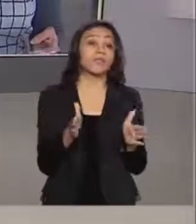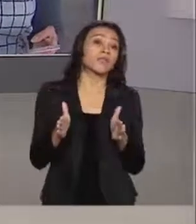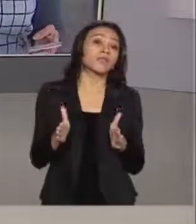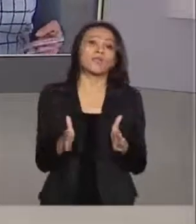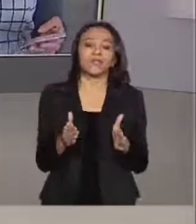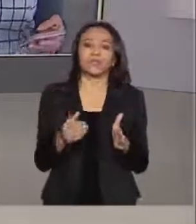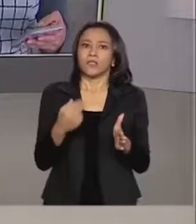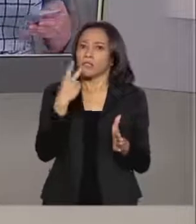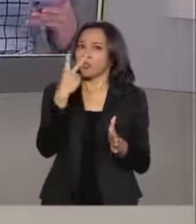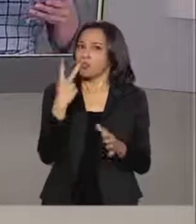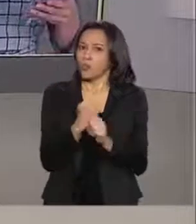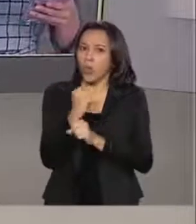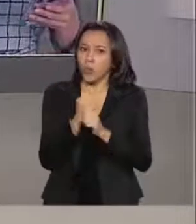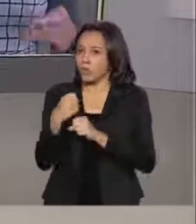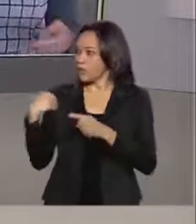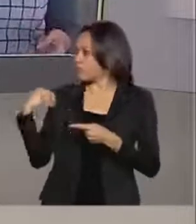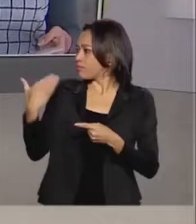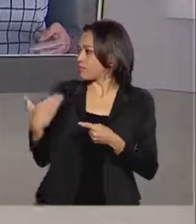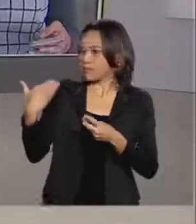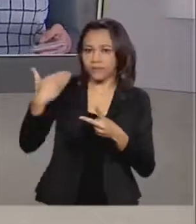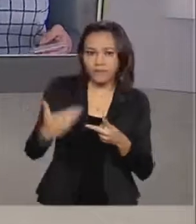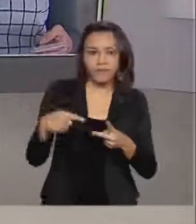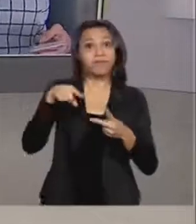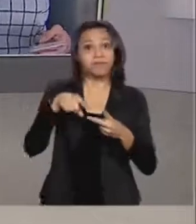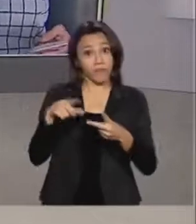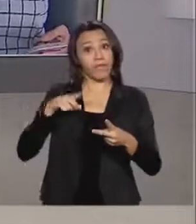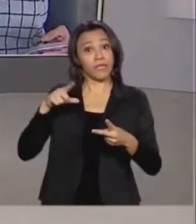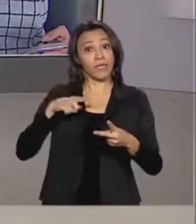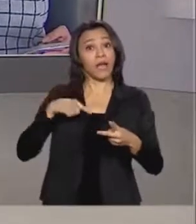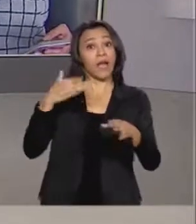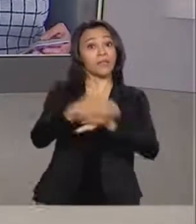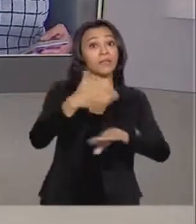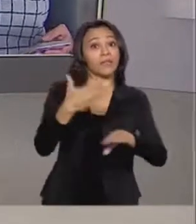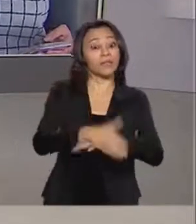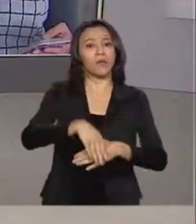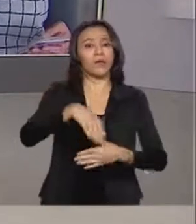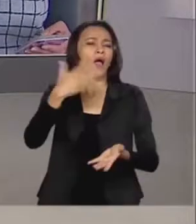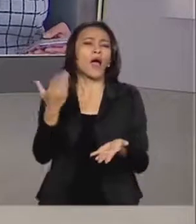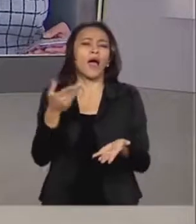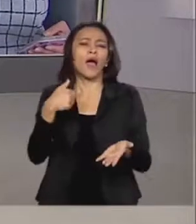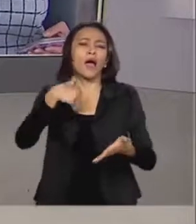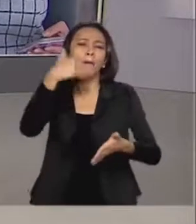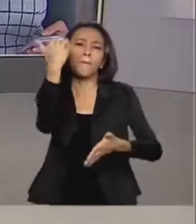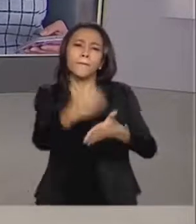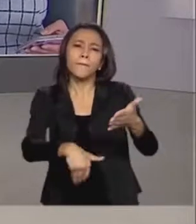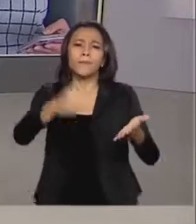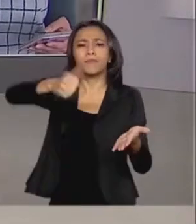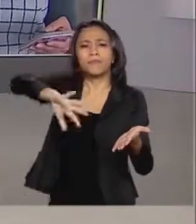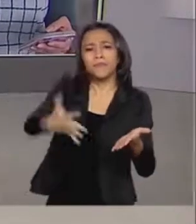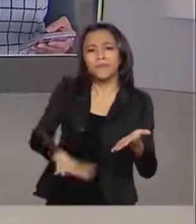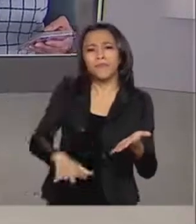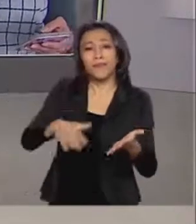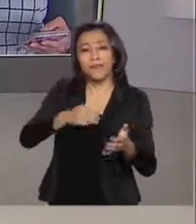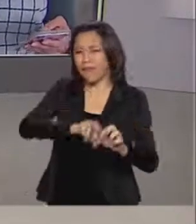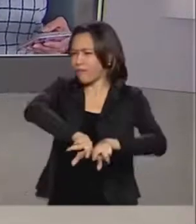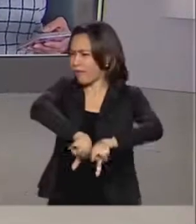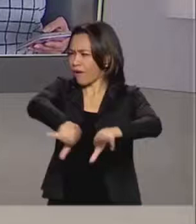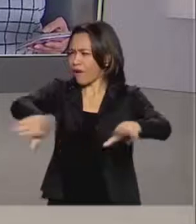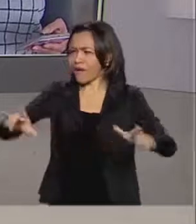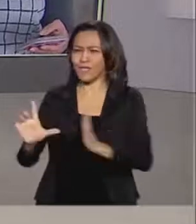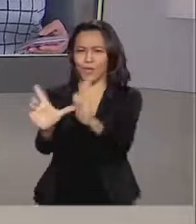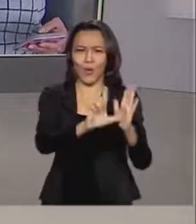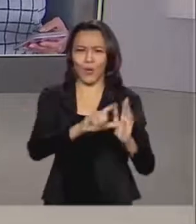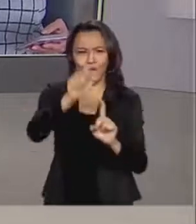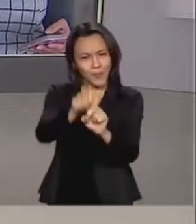Segundo ano seguido, os brasileiros vão ter acesso a descontos e promoções em milhares de lojas no mês de setembro. É a Semana